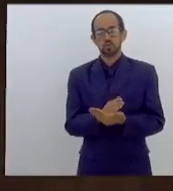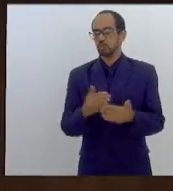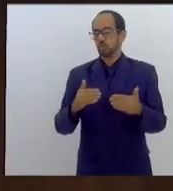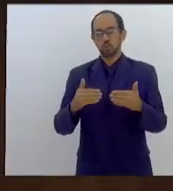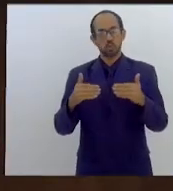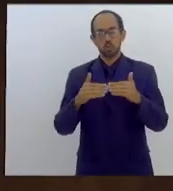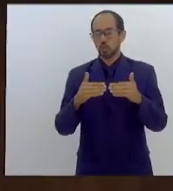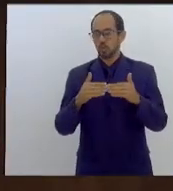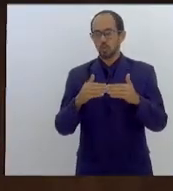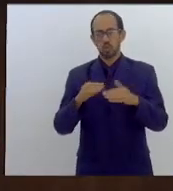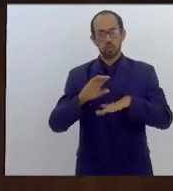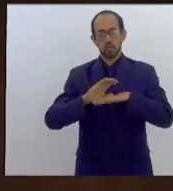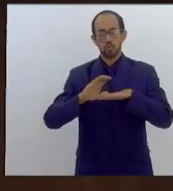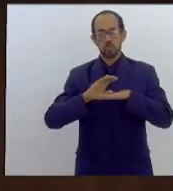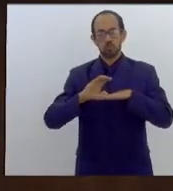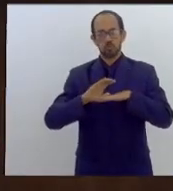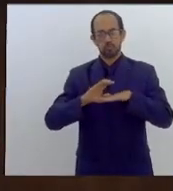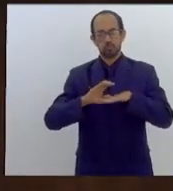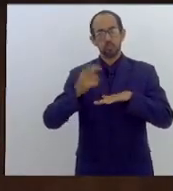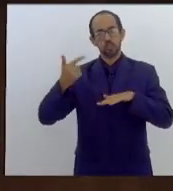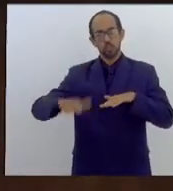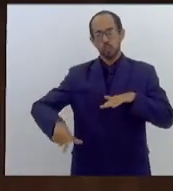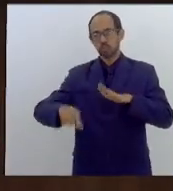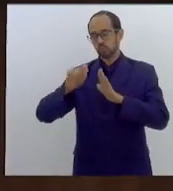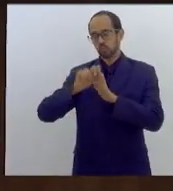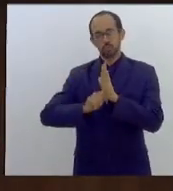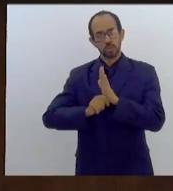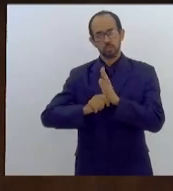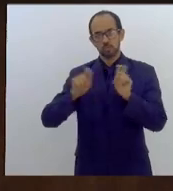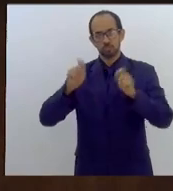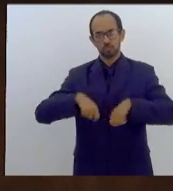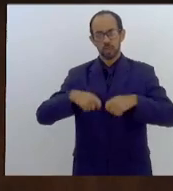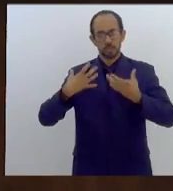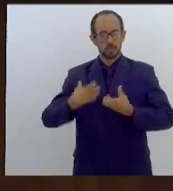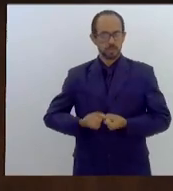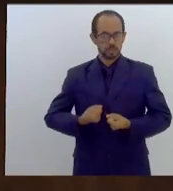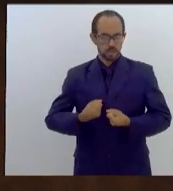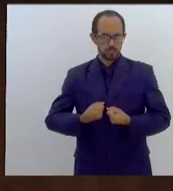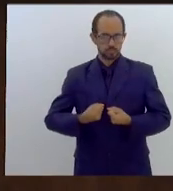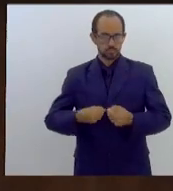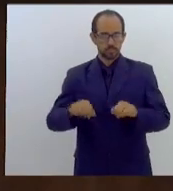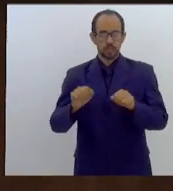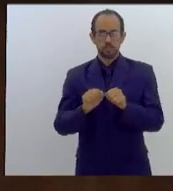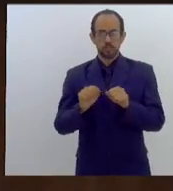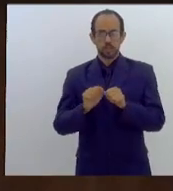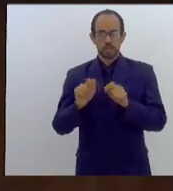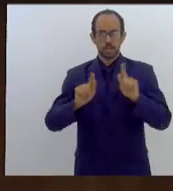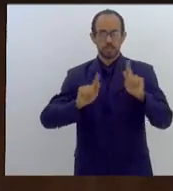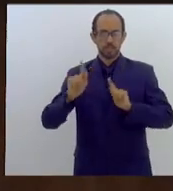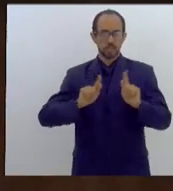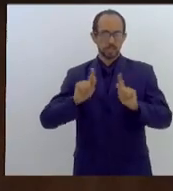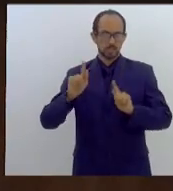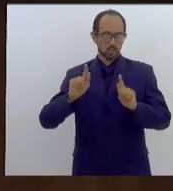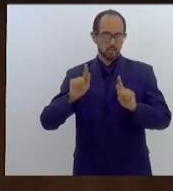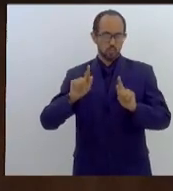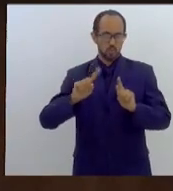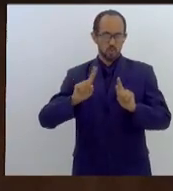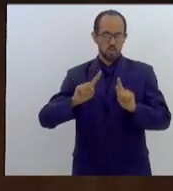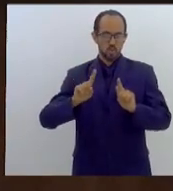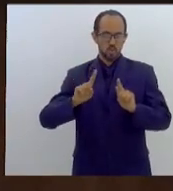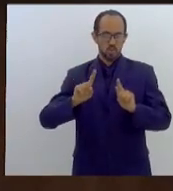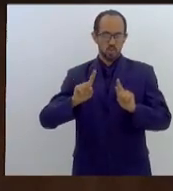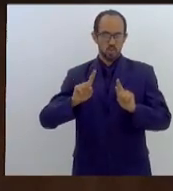inconstitucionais e outros com redação inaceitável. Como, por exemplo, fez a licitação, não acudiu